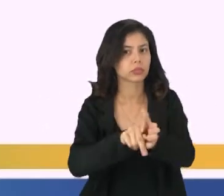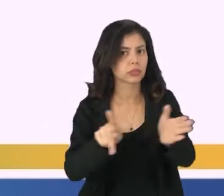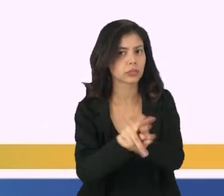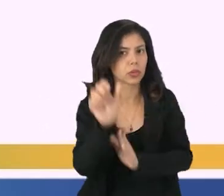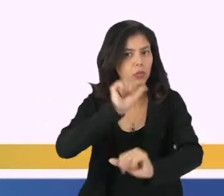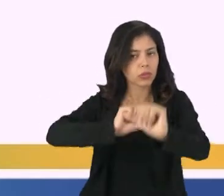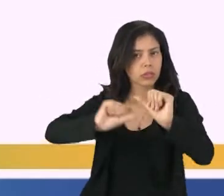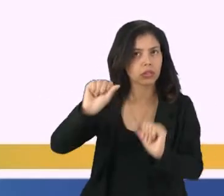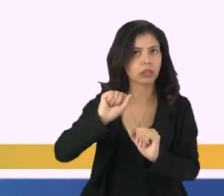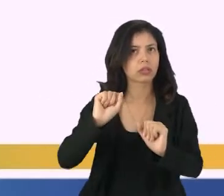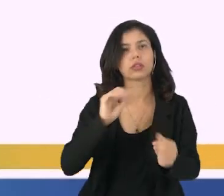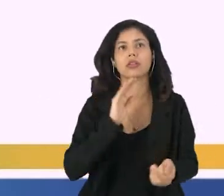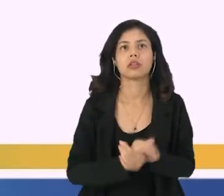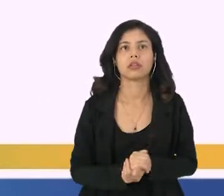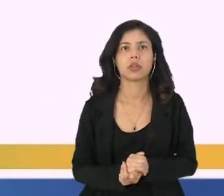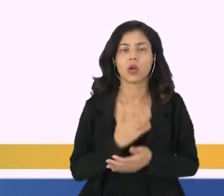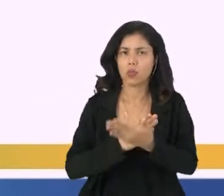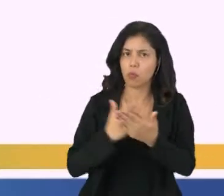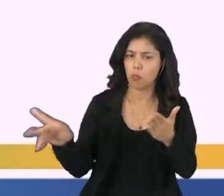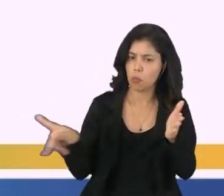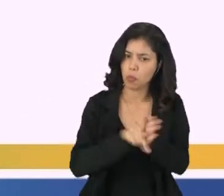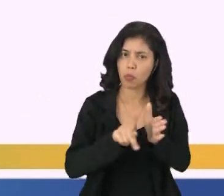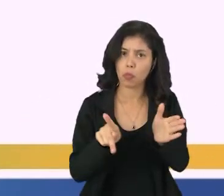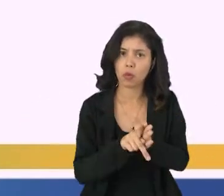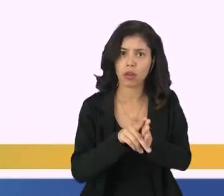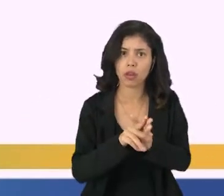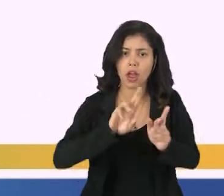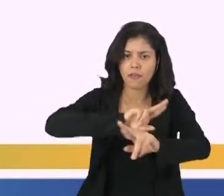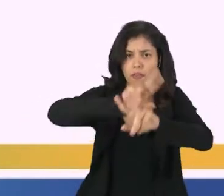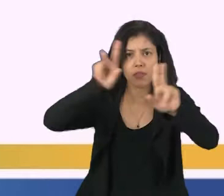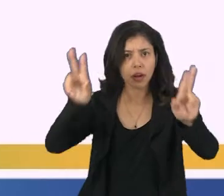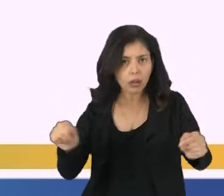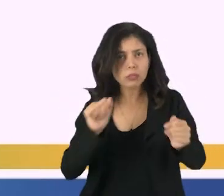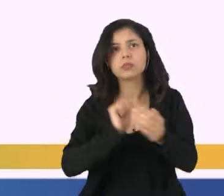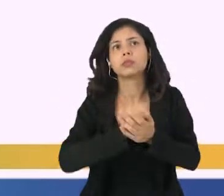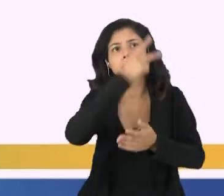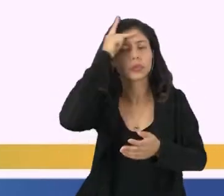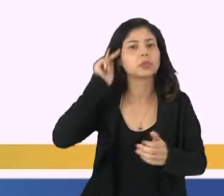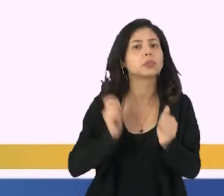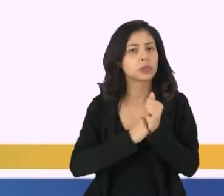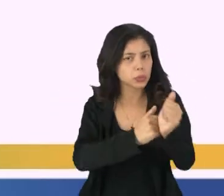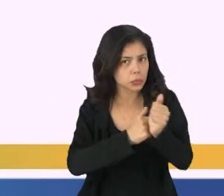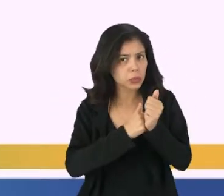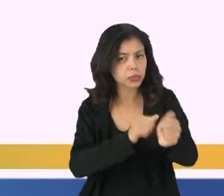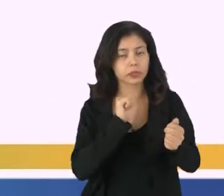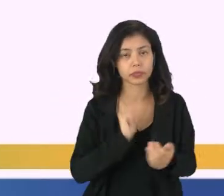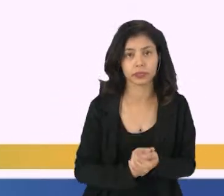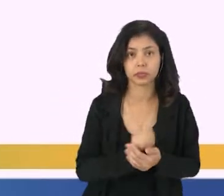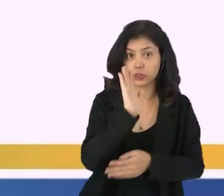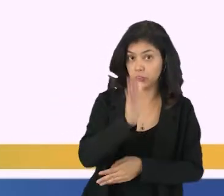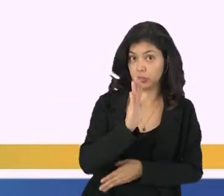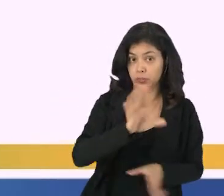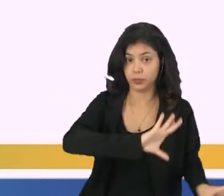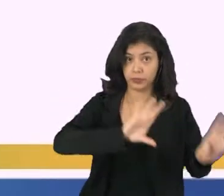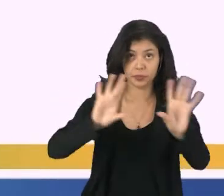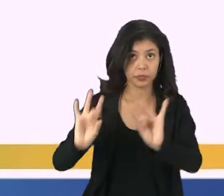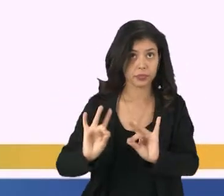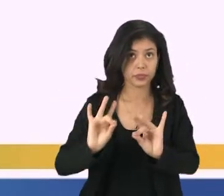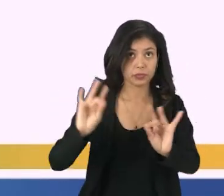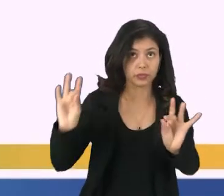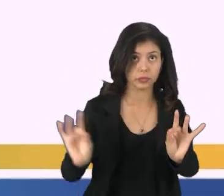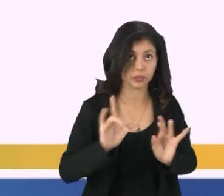contrário, então, eles estavam sujeitos, né, a vários tipos de perseguição, né? Então, a gente já vem aí com